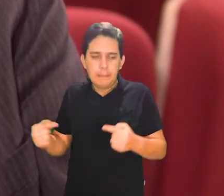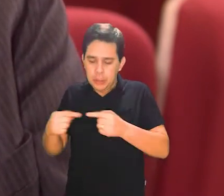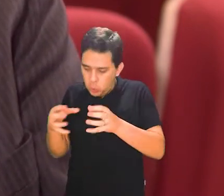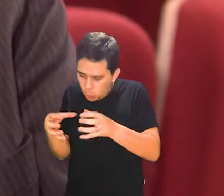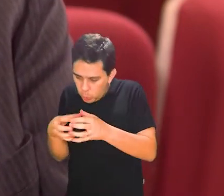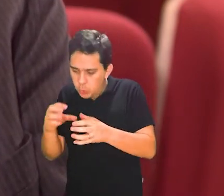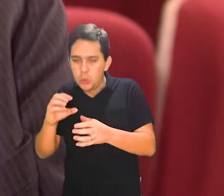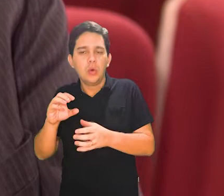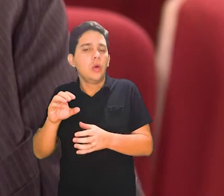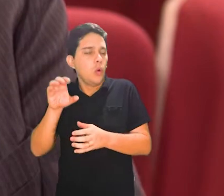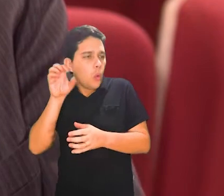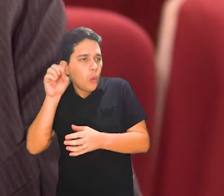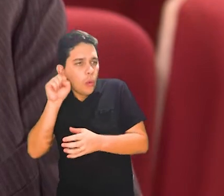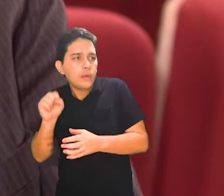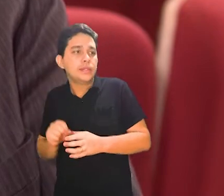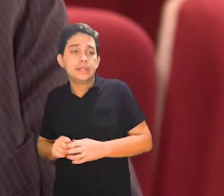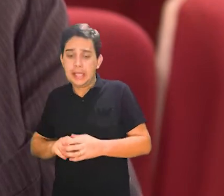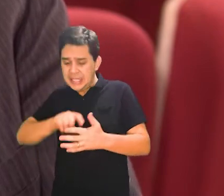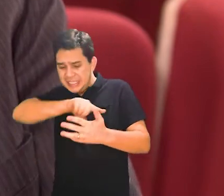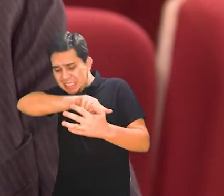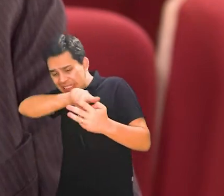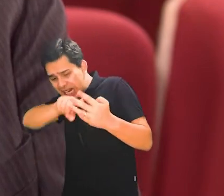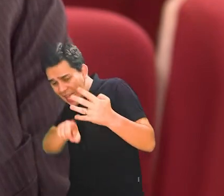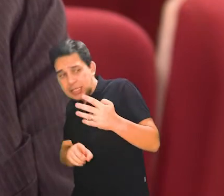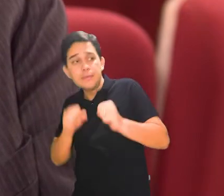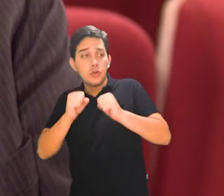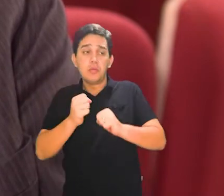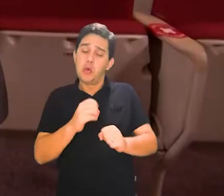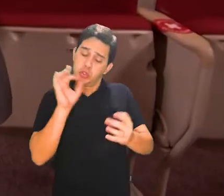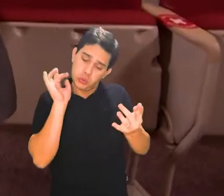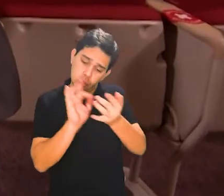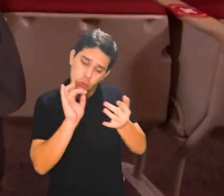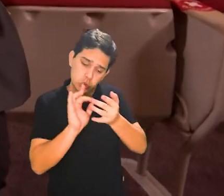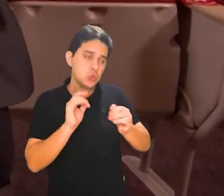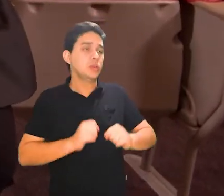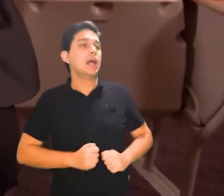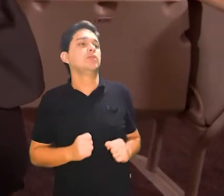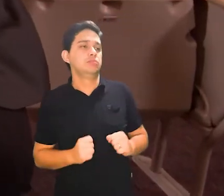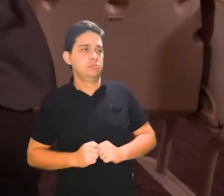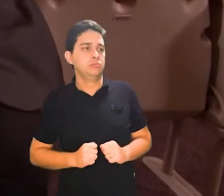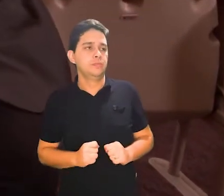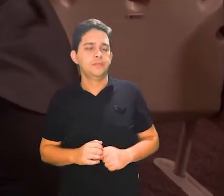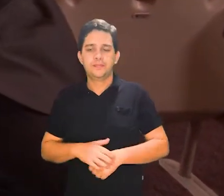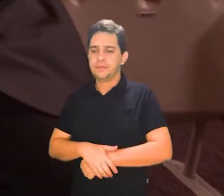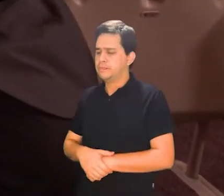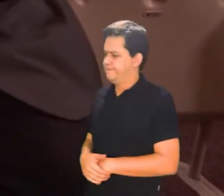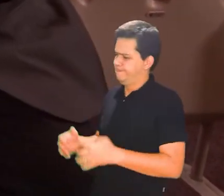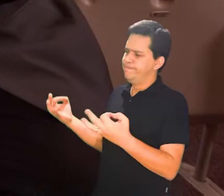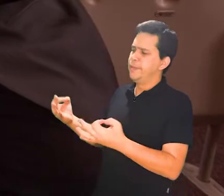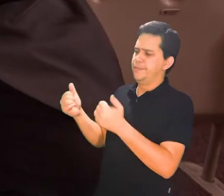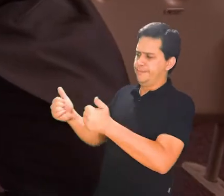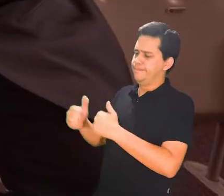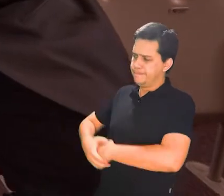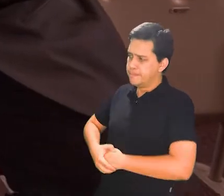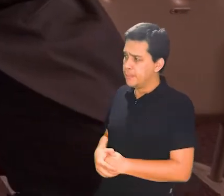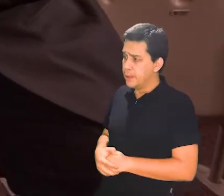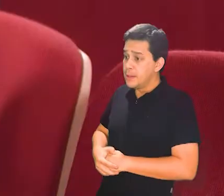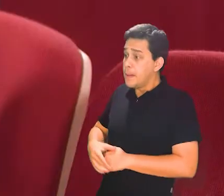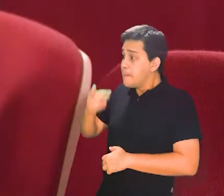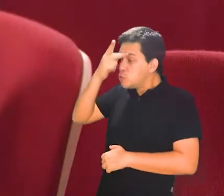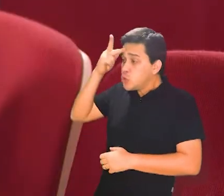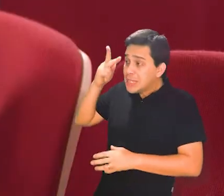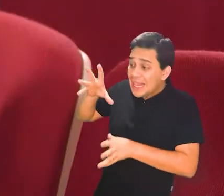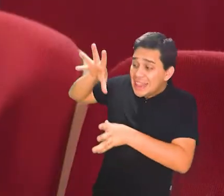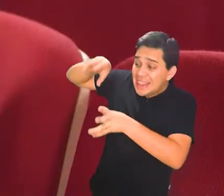de mensagem de textos. São esses os principais canais da ouvidoria. Perfeito, doutor. Agora, sobre os profissionais que